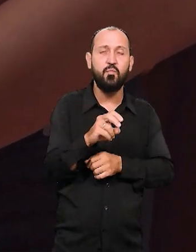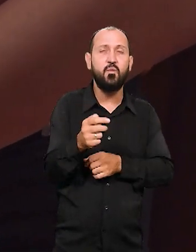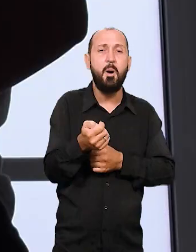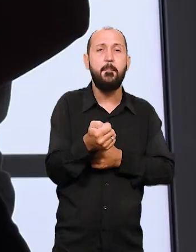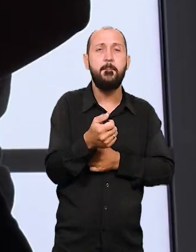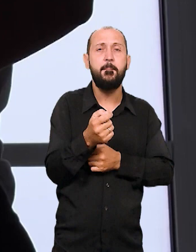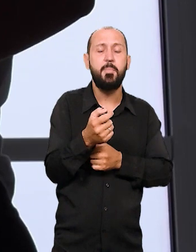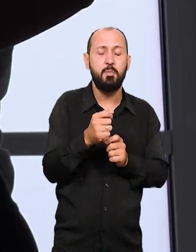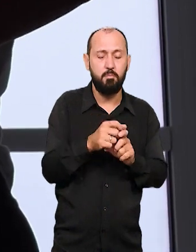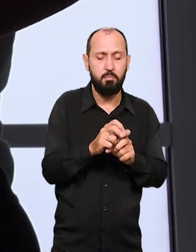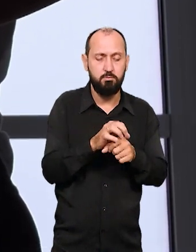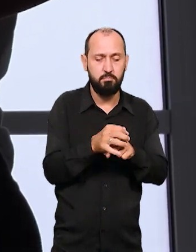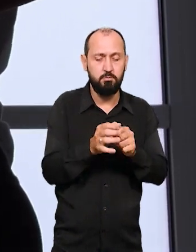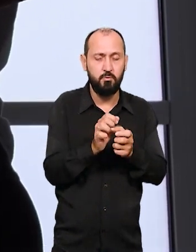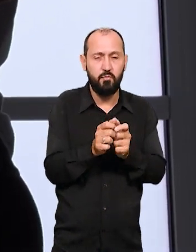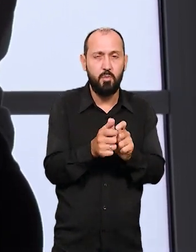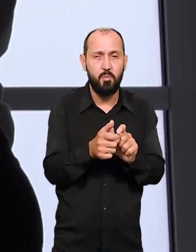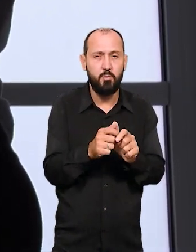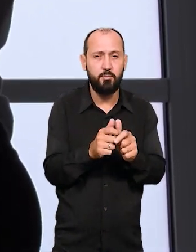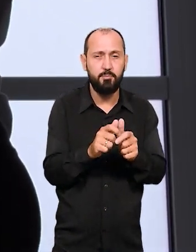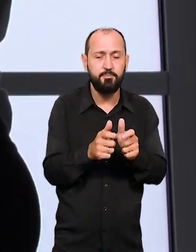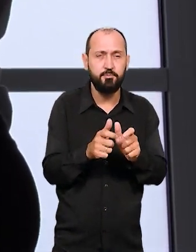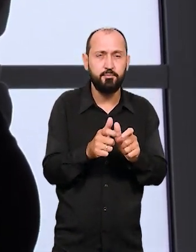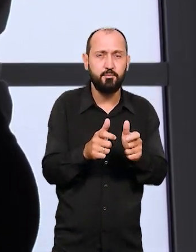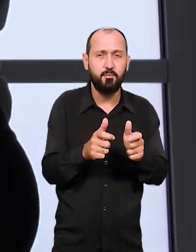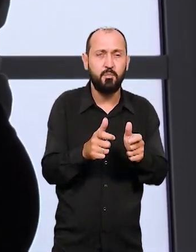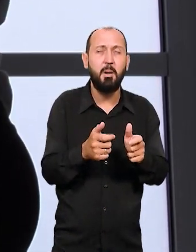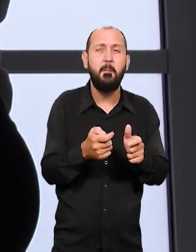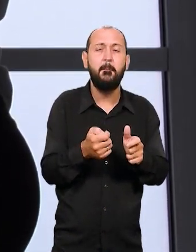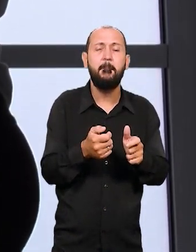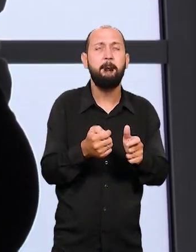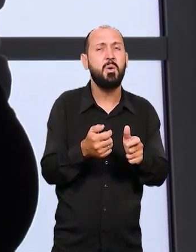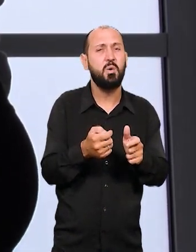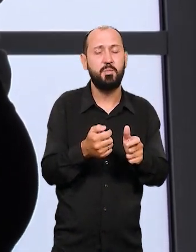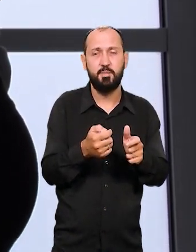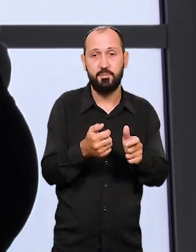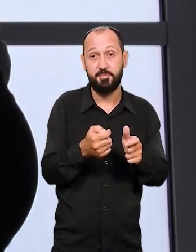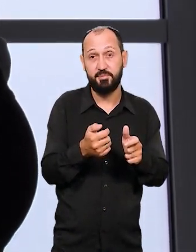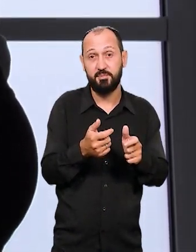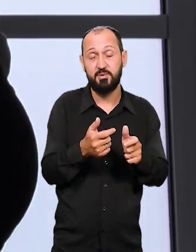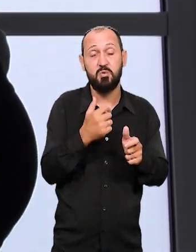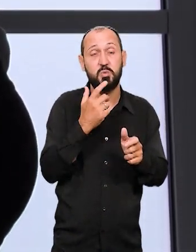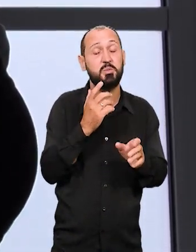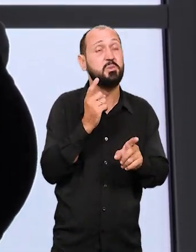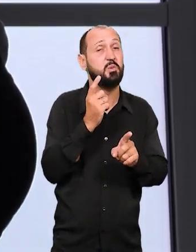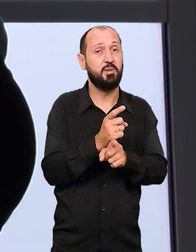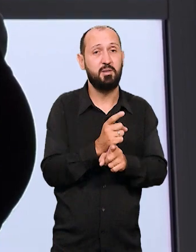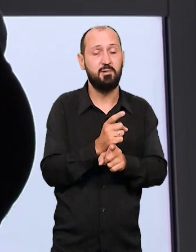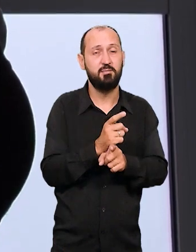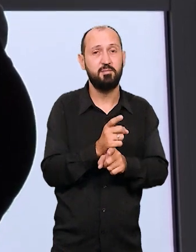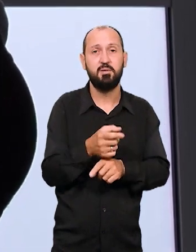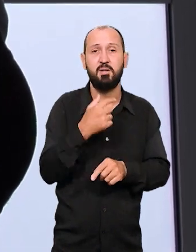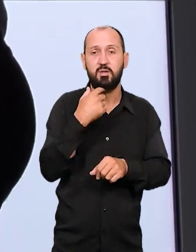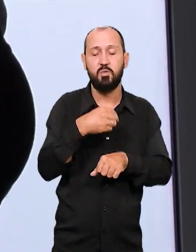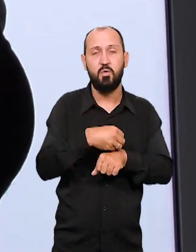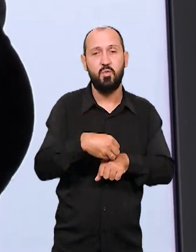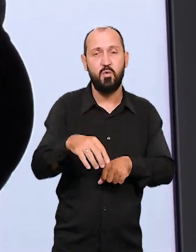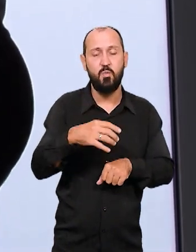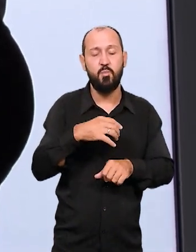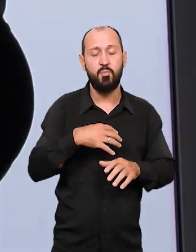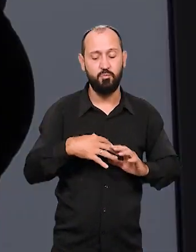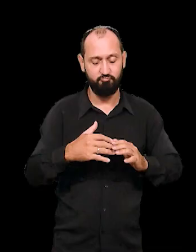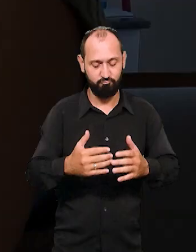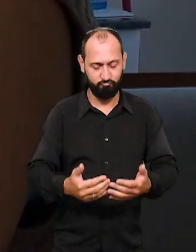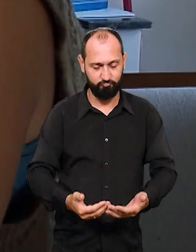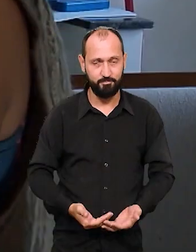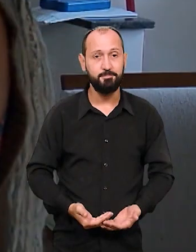de vírus no corpo dela que se multiplica fica tão pequenininho, a carga viral fica tão baixinha, indetectável, que ela não transmite